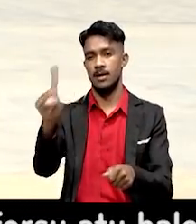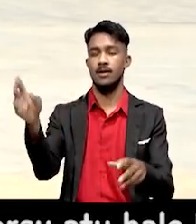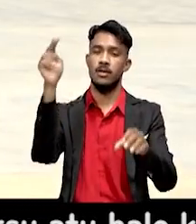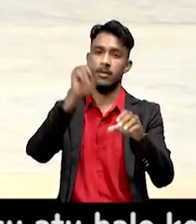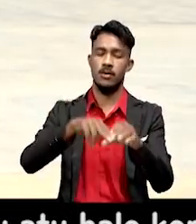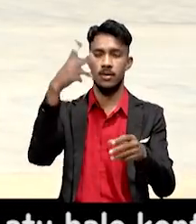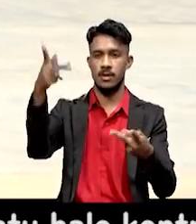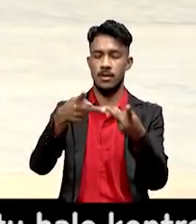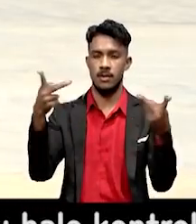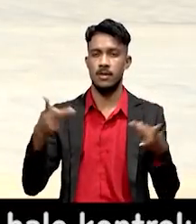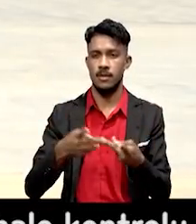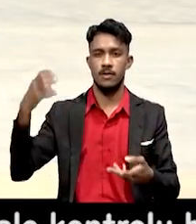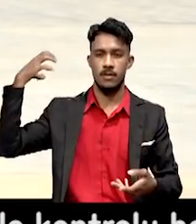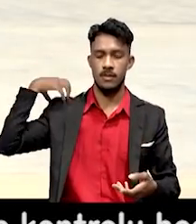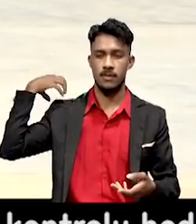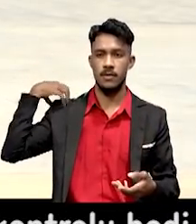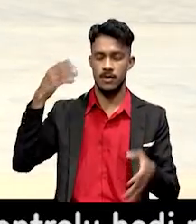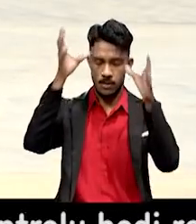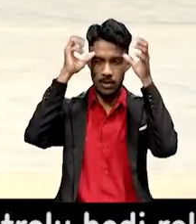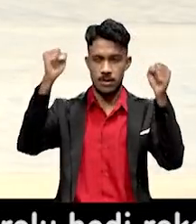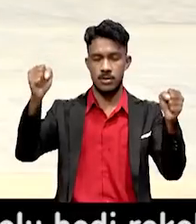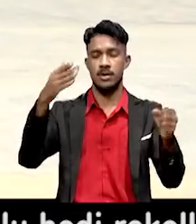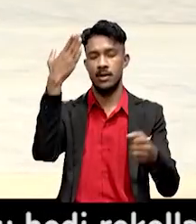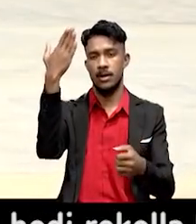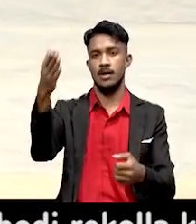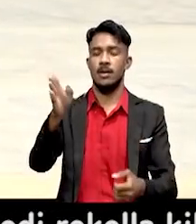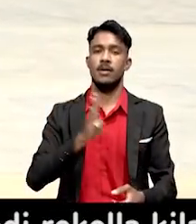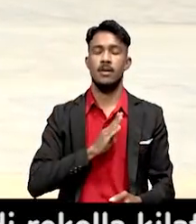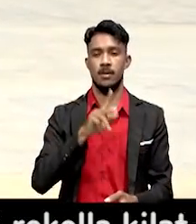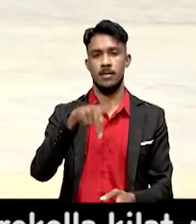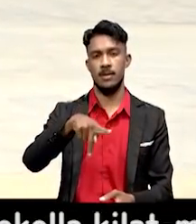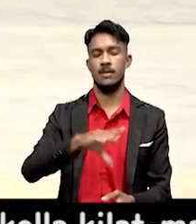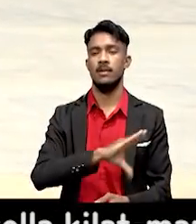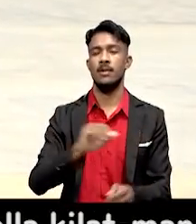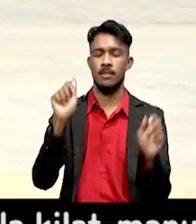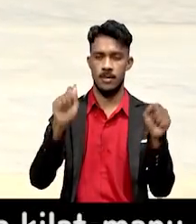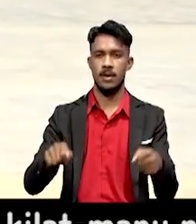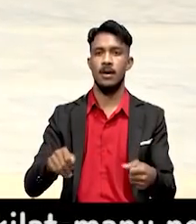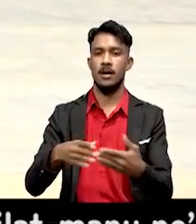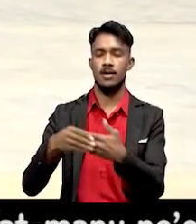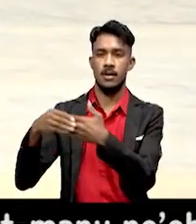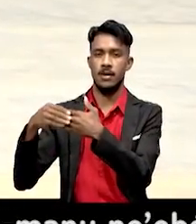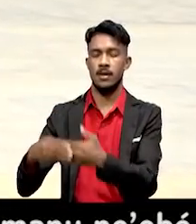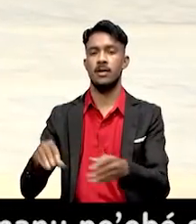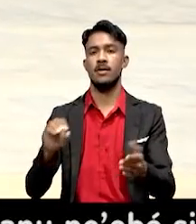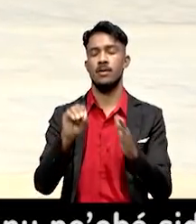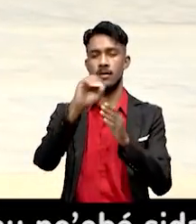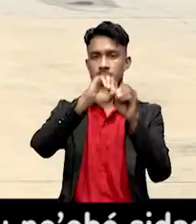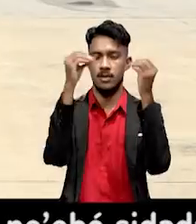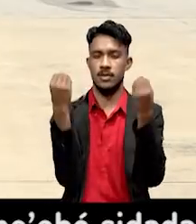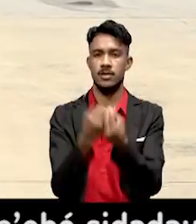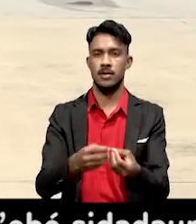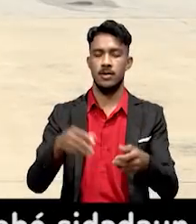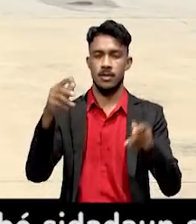palasio presidencial Nicolau Lobato Bairro Piccadilly. Hodi lidera organ soberano Estado Niang iha Timor